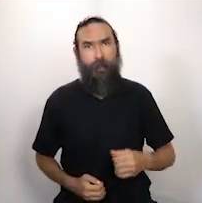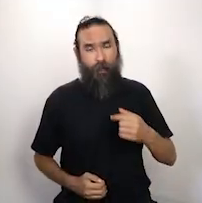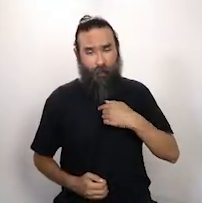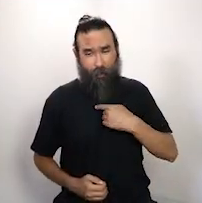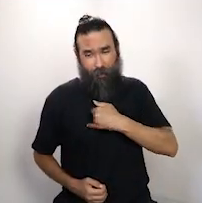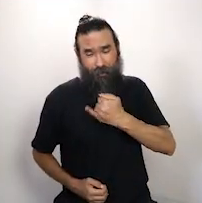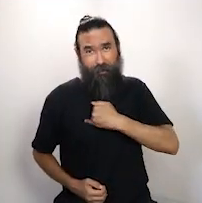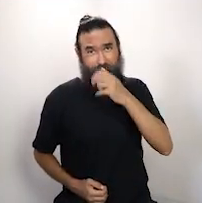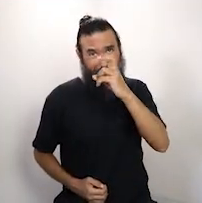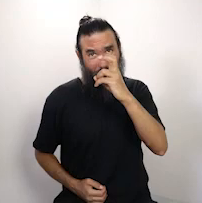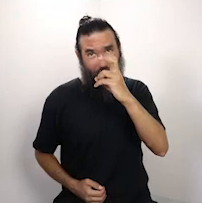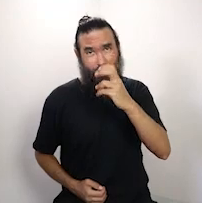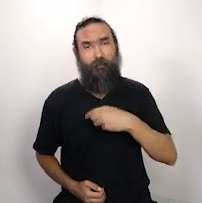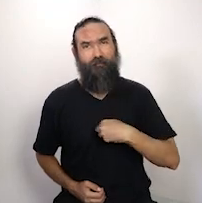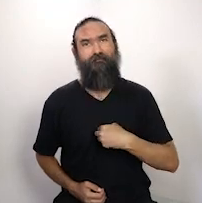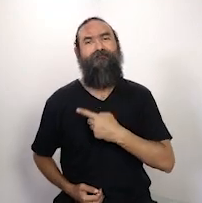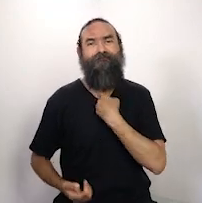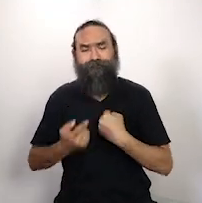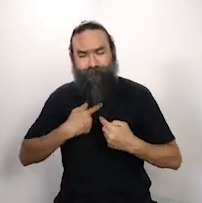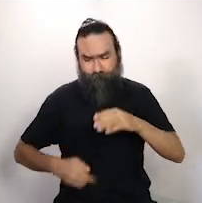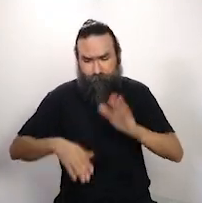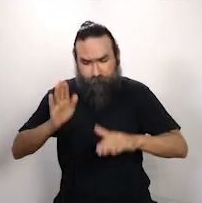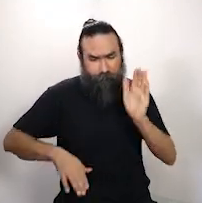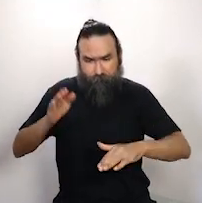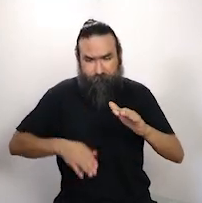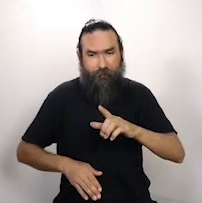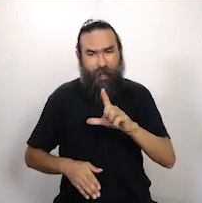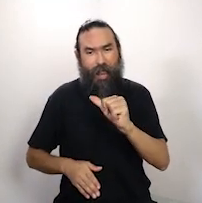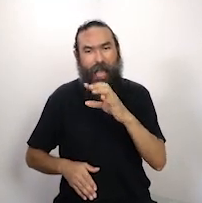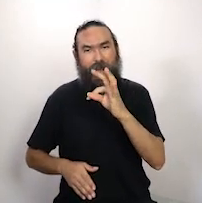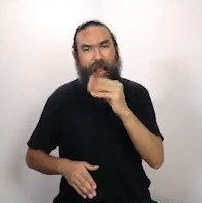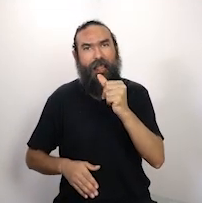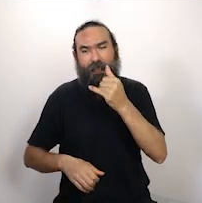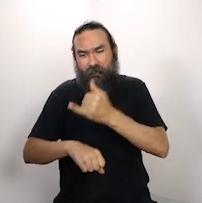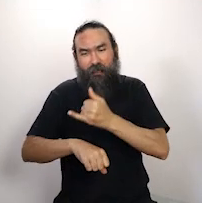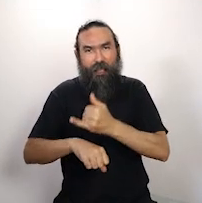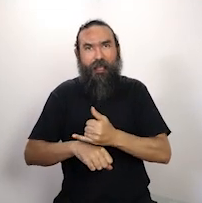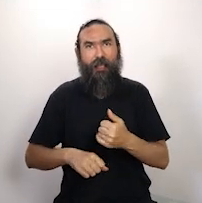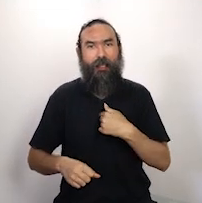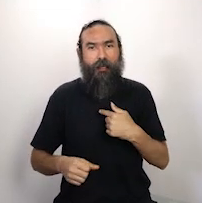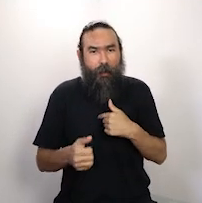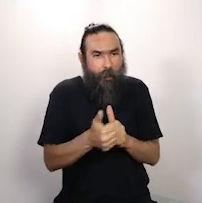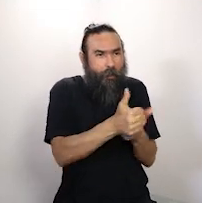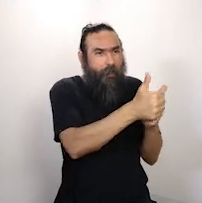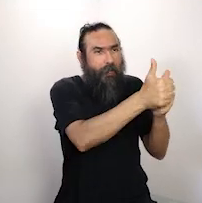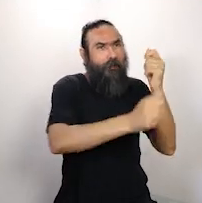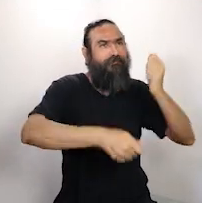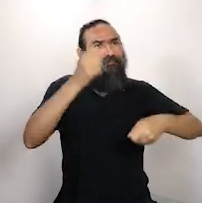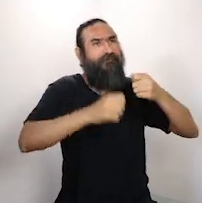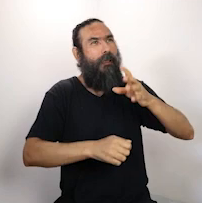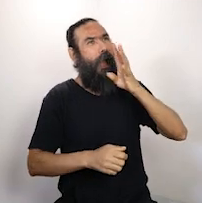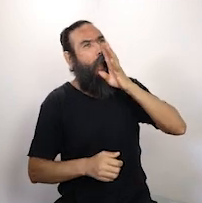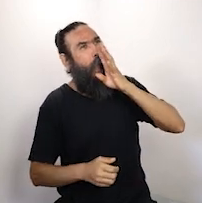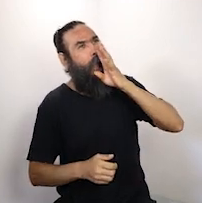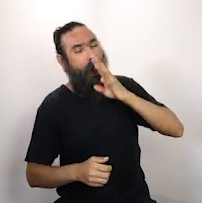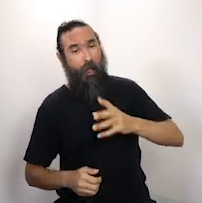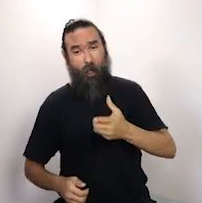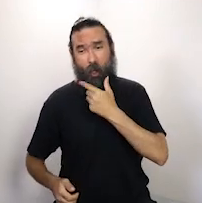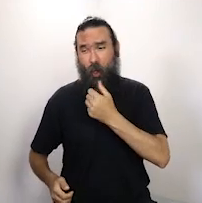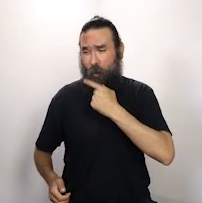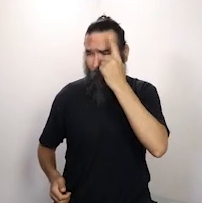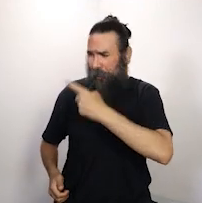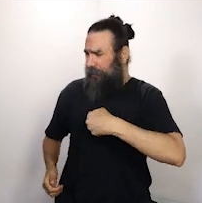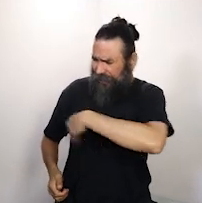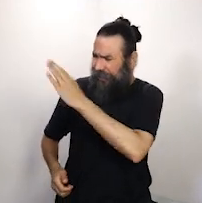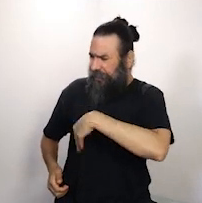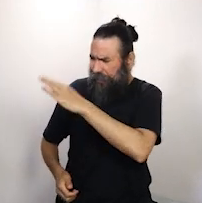Desde 5 anos eu batia nas latas e eu andava atrás das folias, dos moçambiques, dos catireiros, falava, sai daqui,